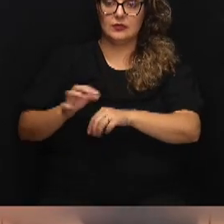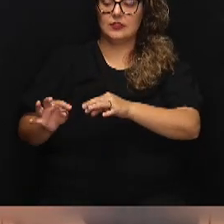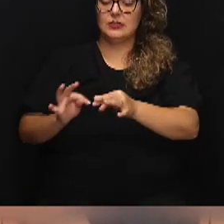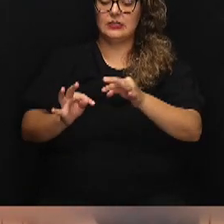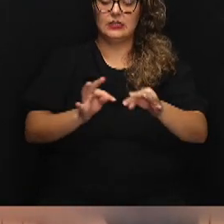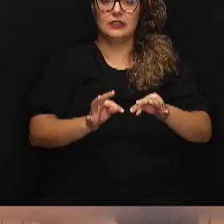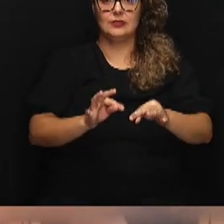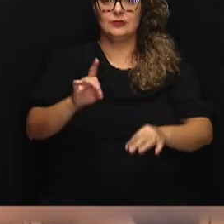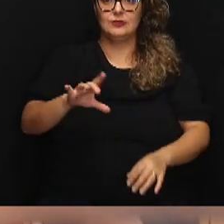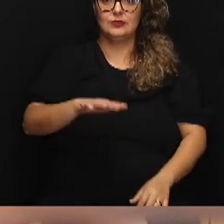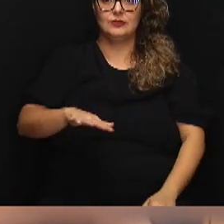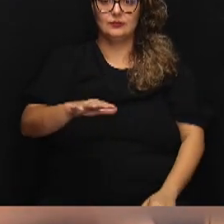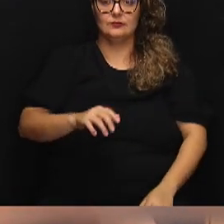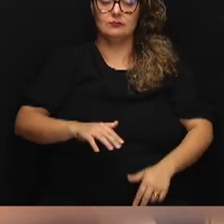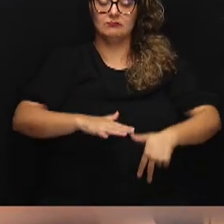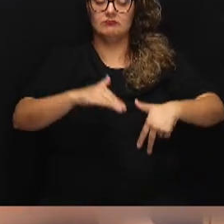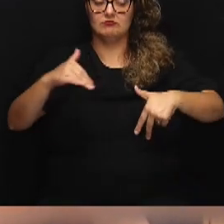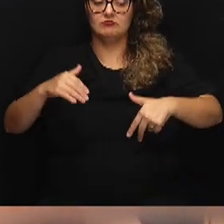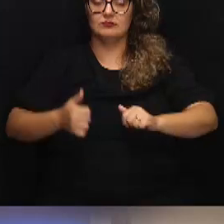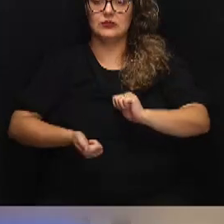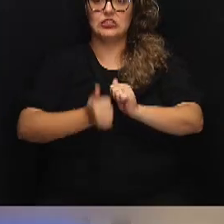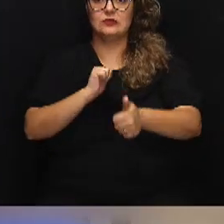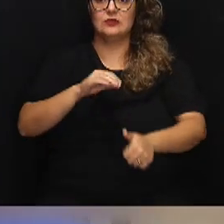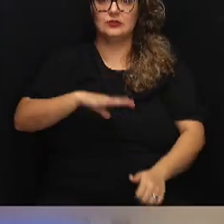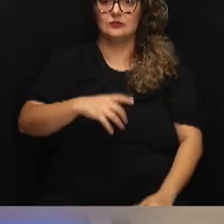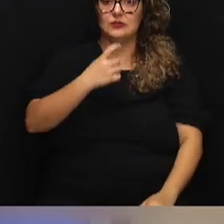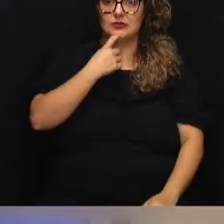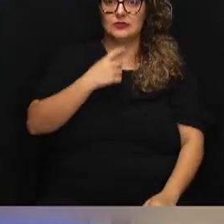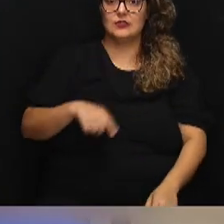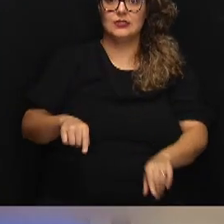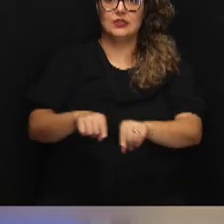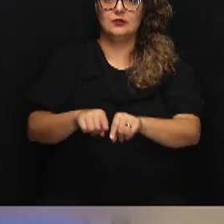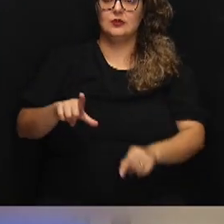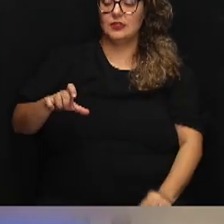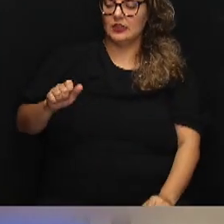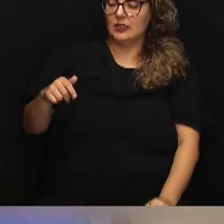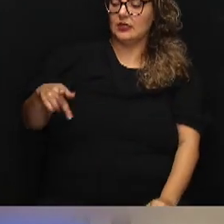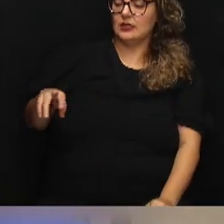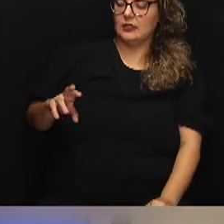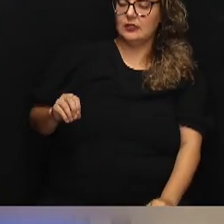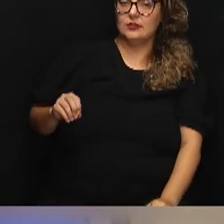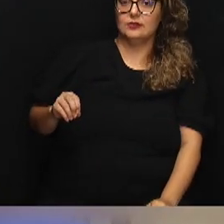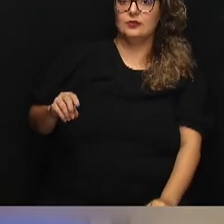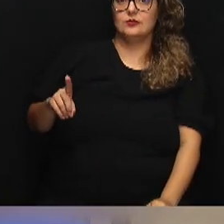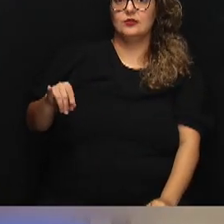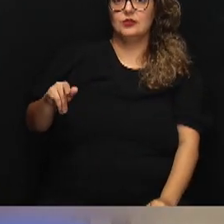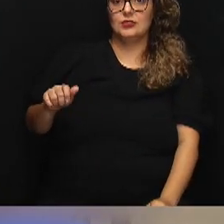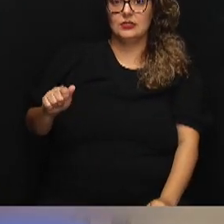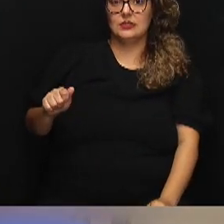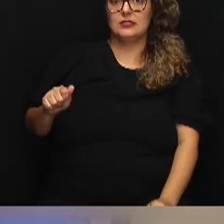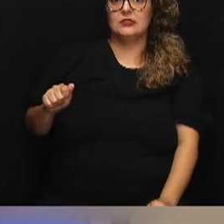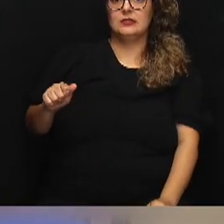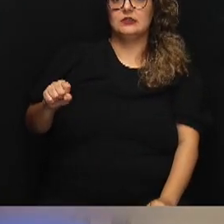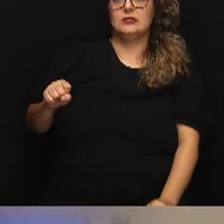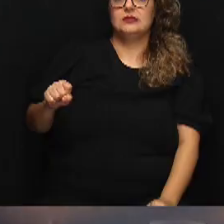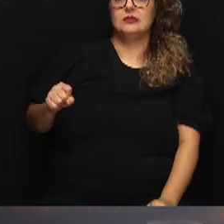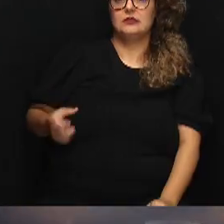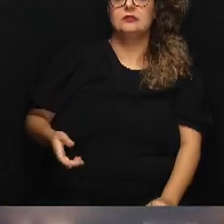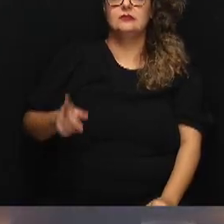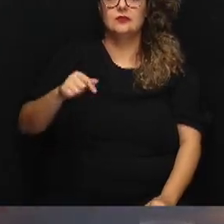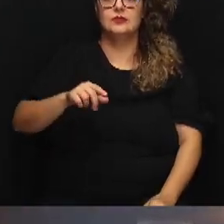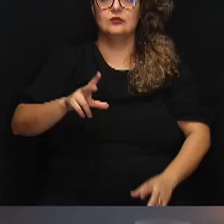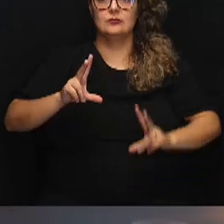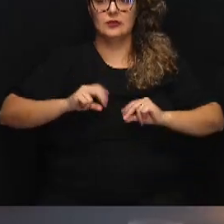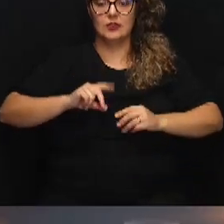destacado por seus feitos no esporte no município. E Leandro Carpegiani Dias da Silva foi homenageado com o de mérito